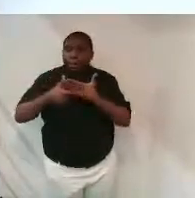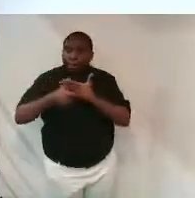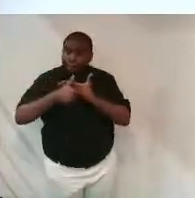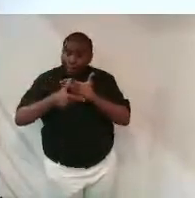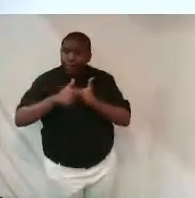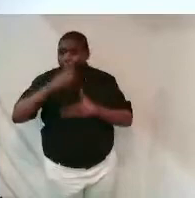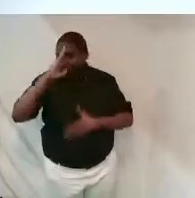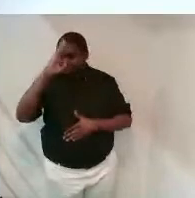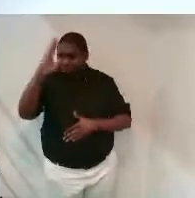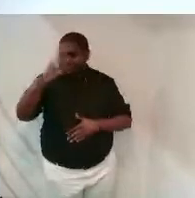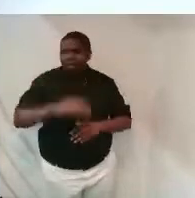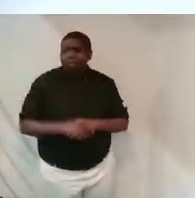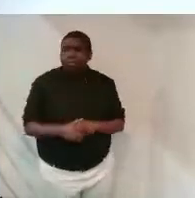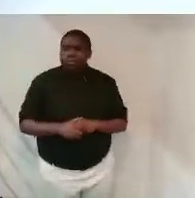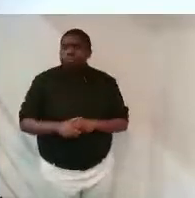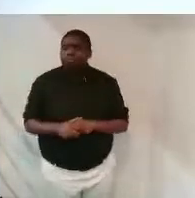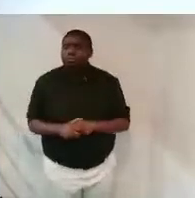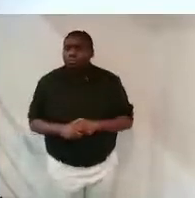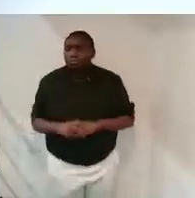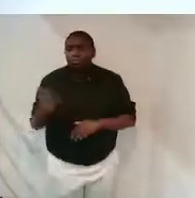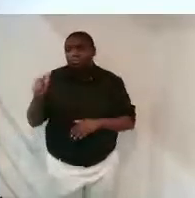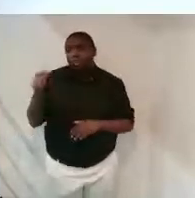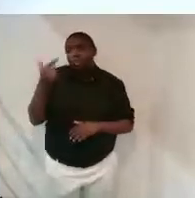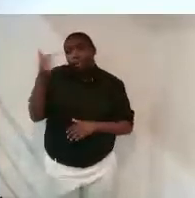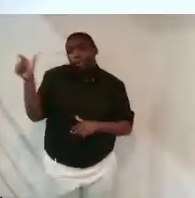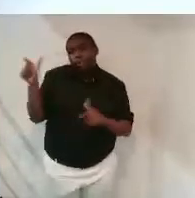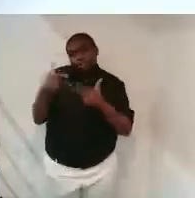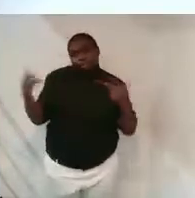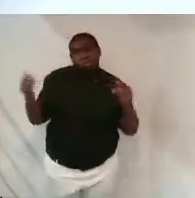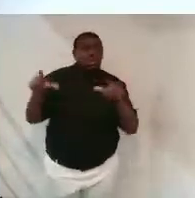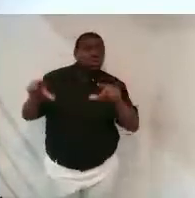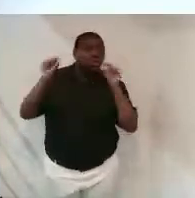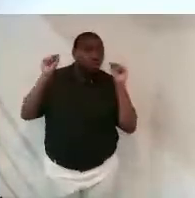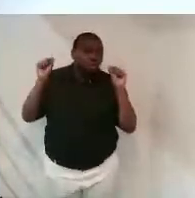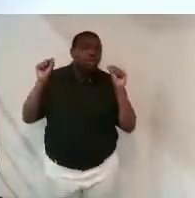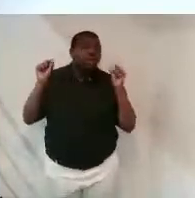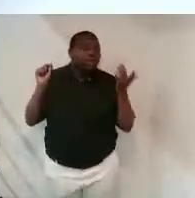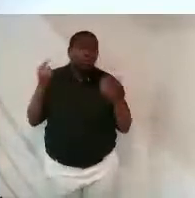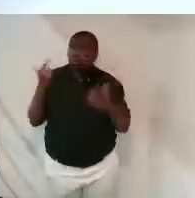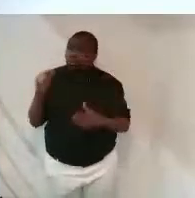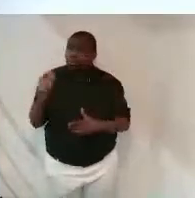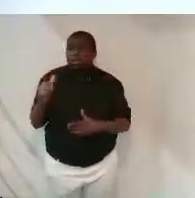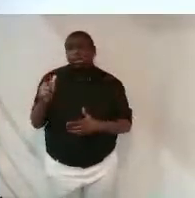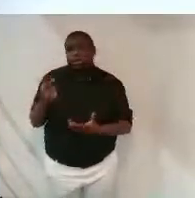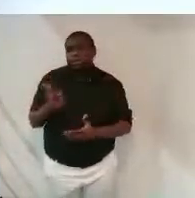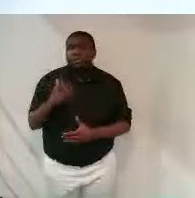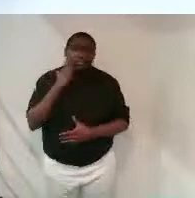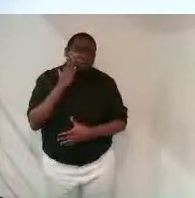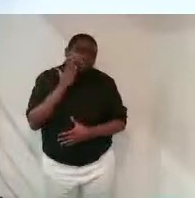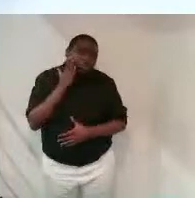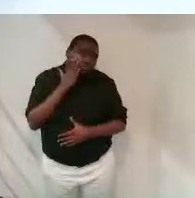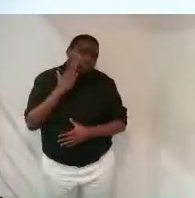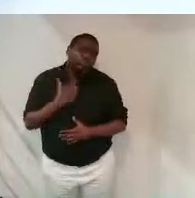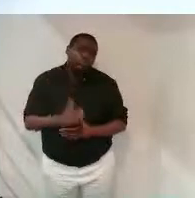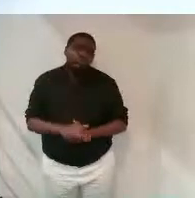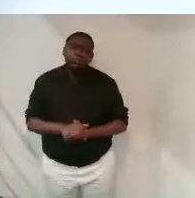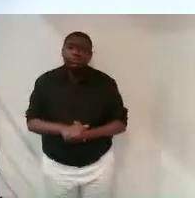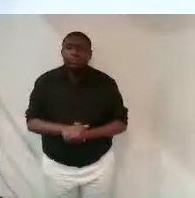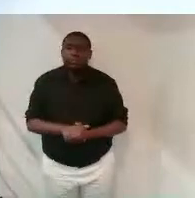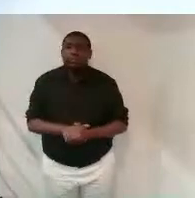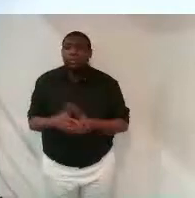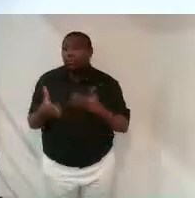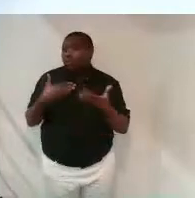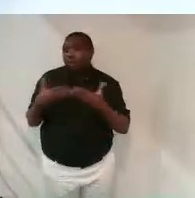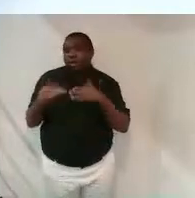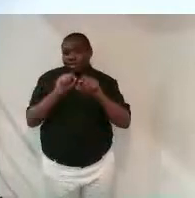central. Não há outra alternativa senão incluir as cooperativas de catadores em qualquer